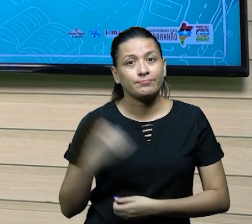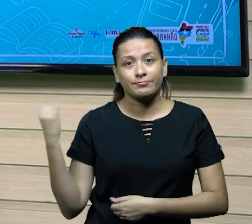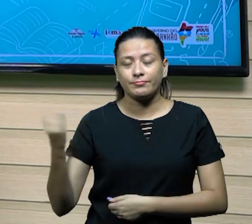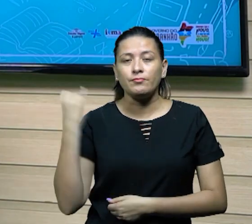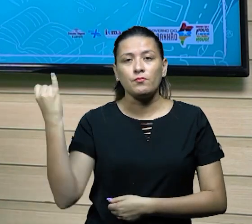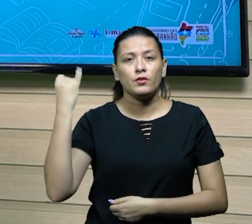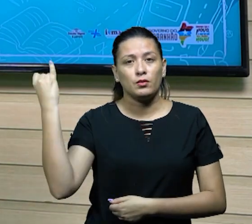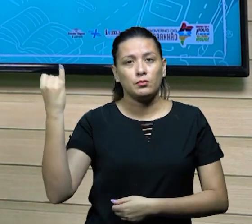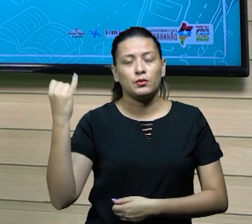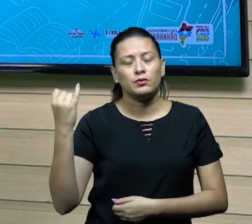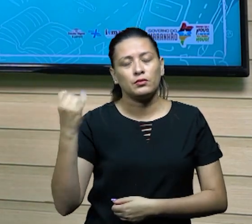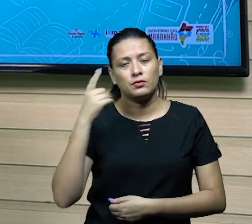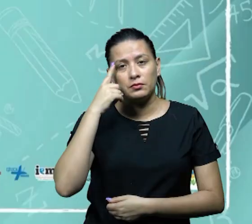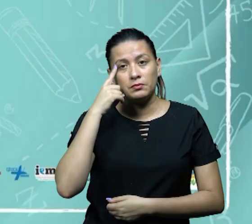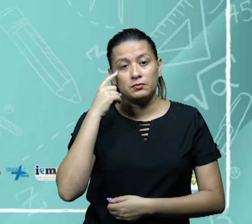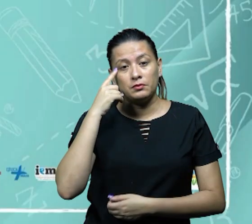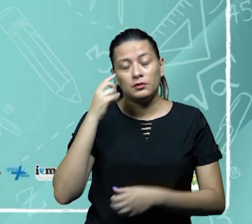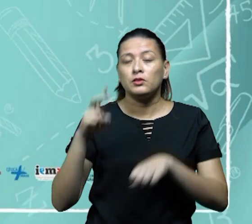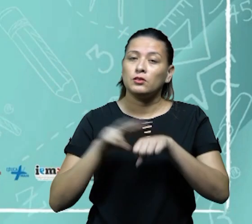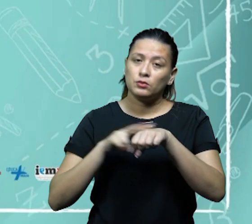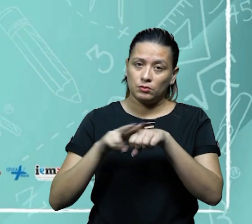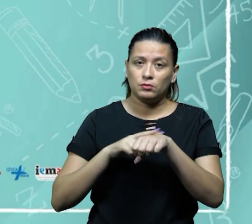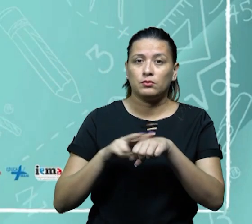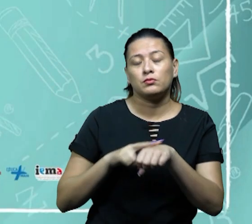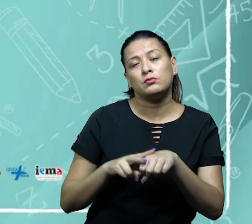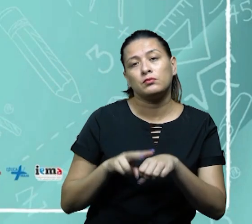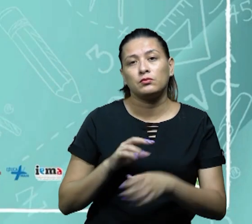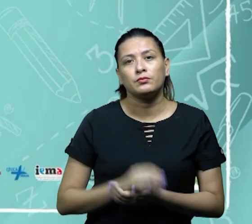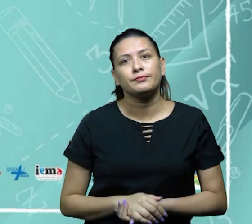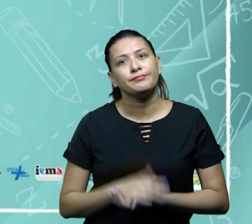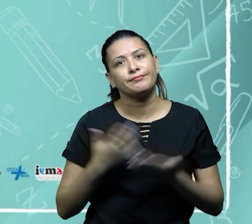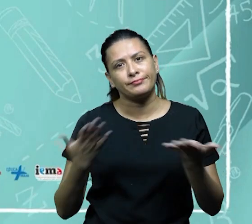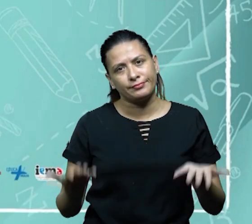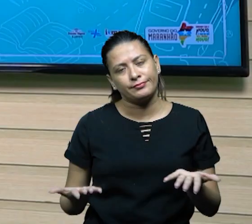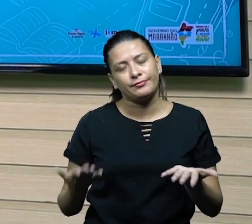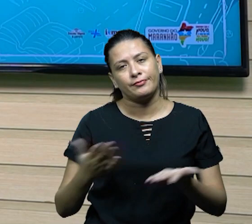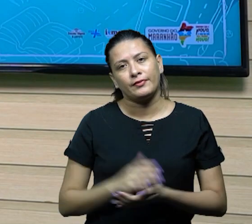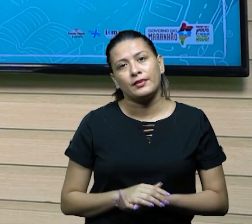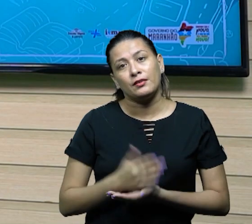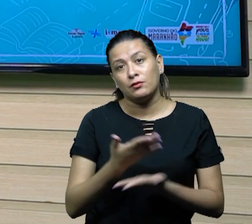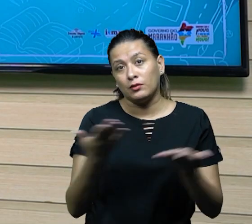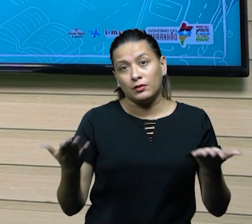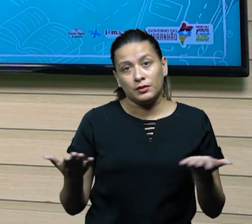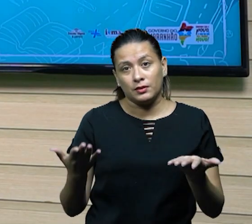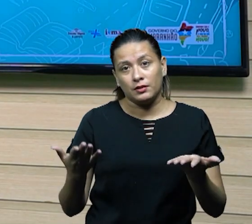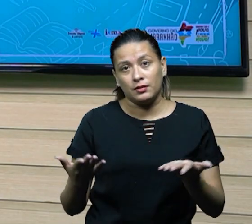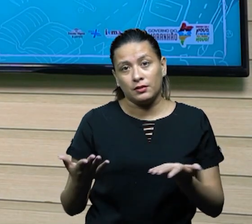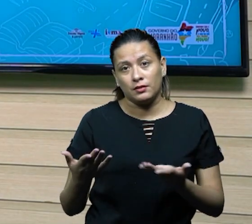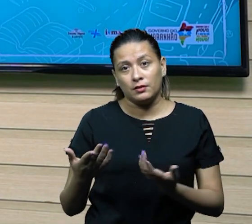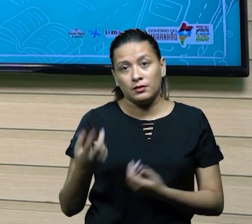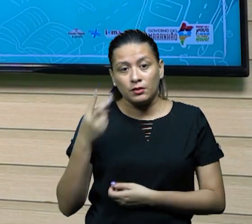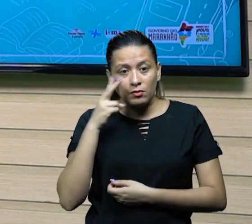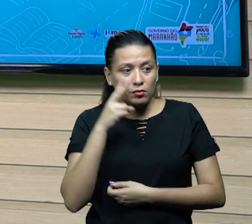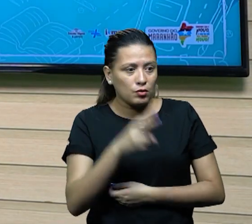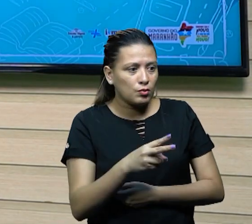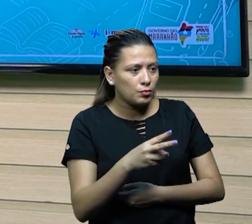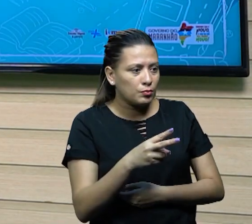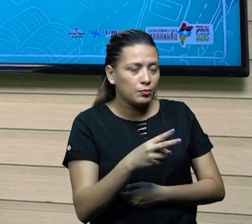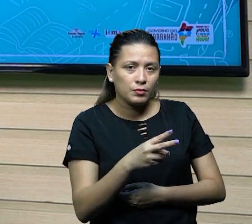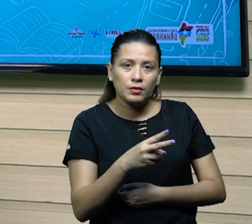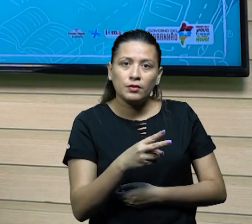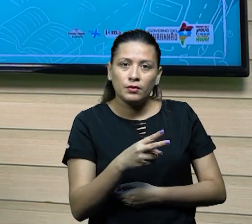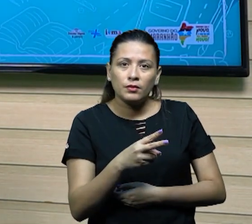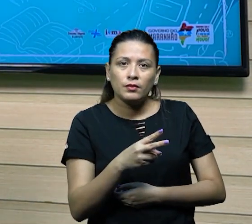desenvolveu, porque senão não adianta. Quebra de barreiras, né? Gente, isso é fundamental na questão